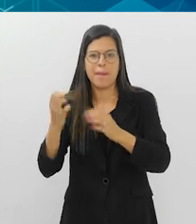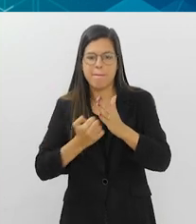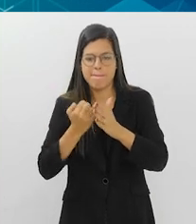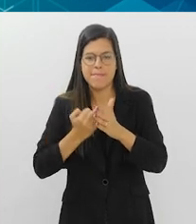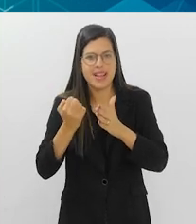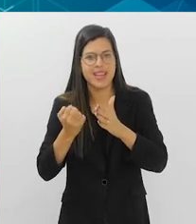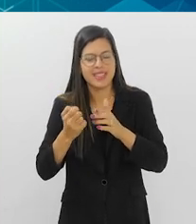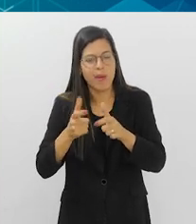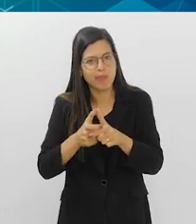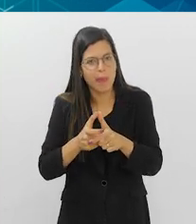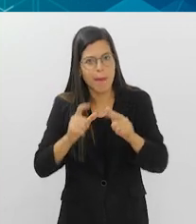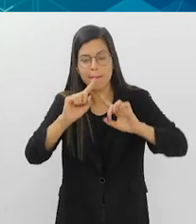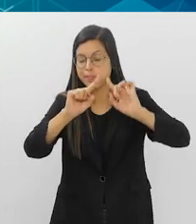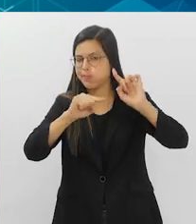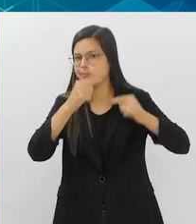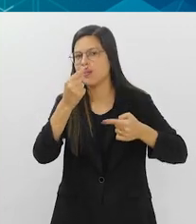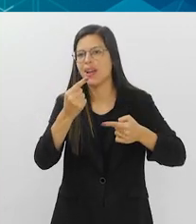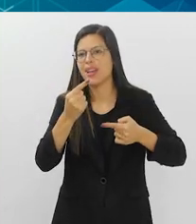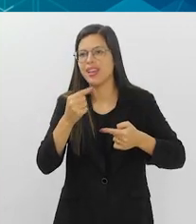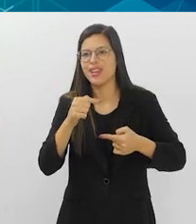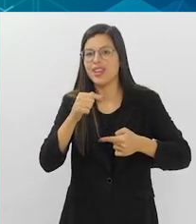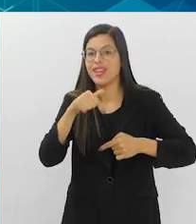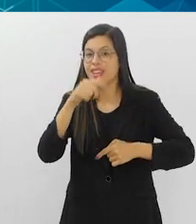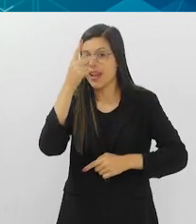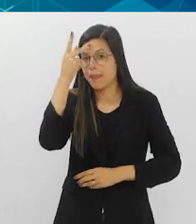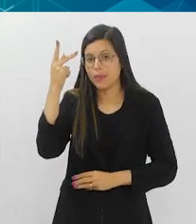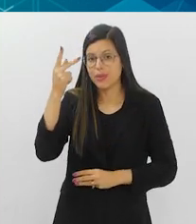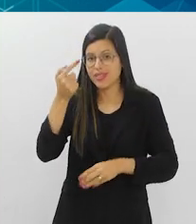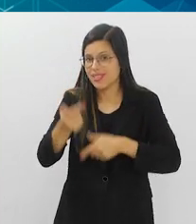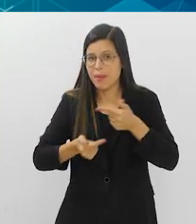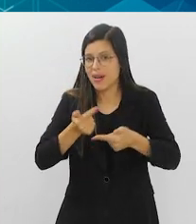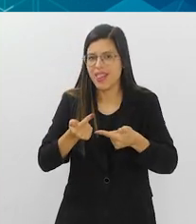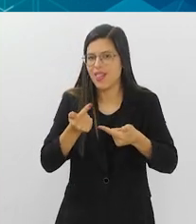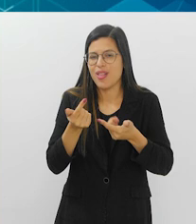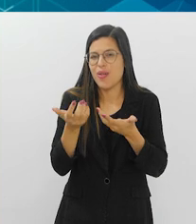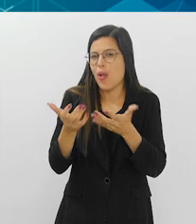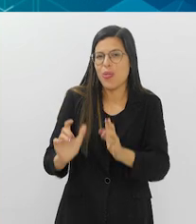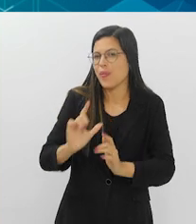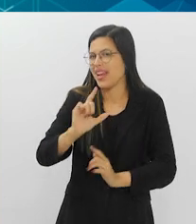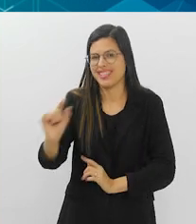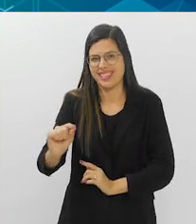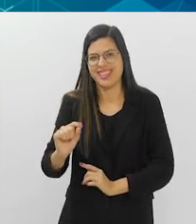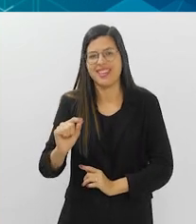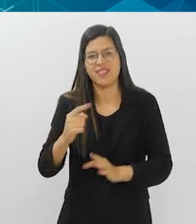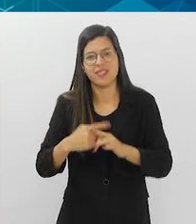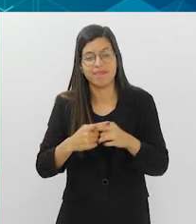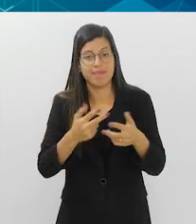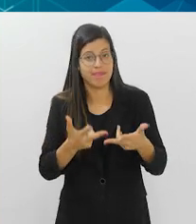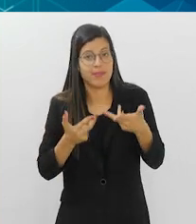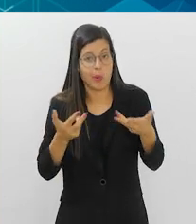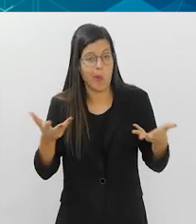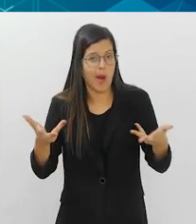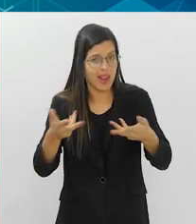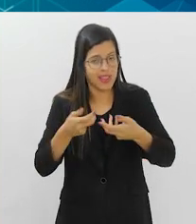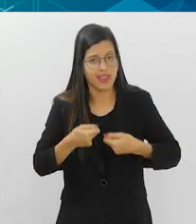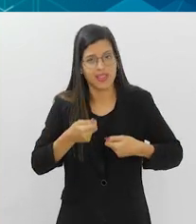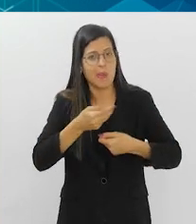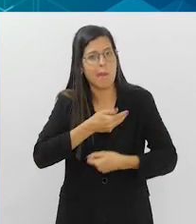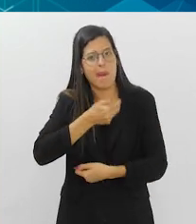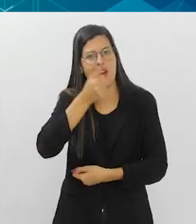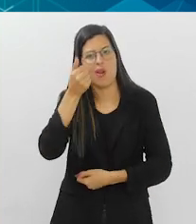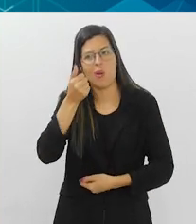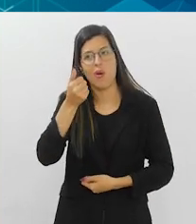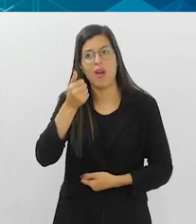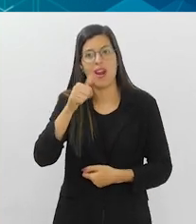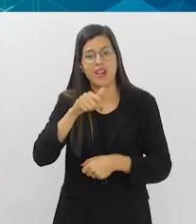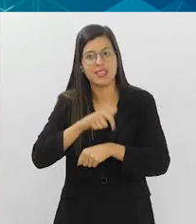estão crescendo e dificilmente o colaborador quer sair dessa organização, porque vê muita vantagem nesse aumento dessa qualidade de vida, nesse